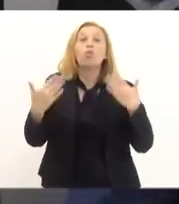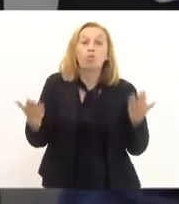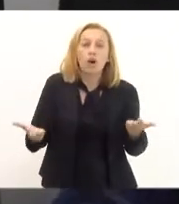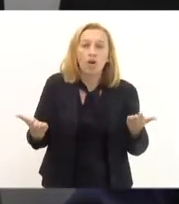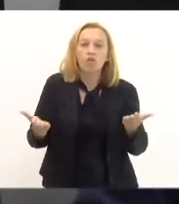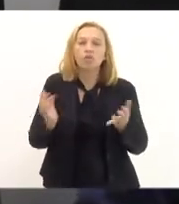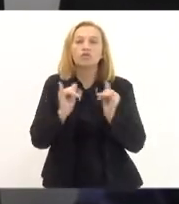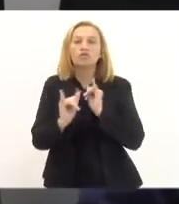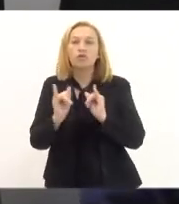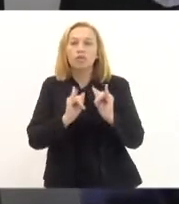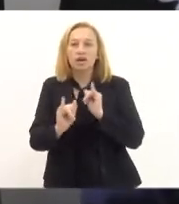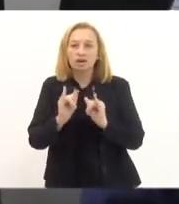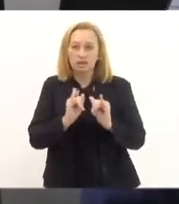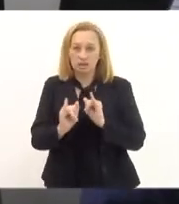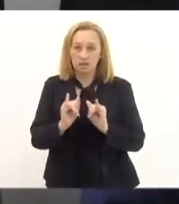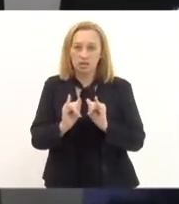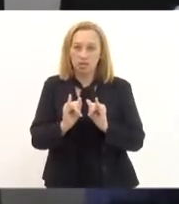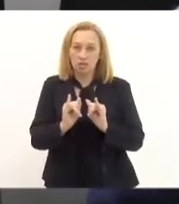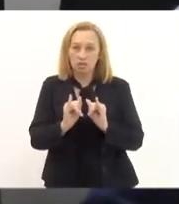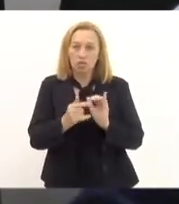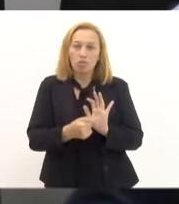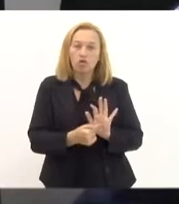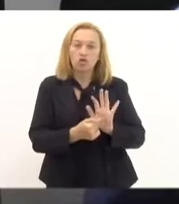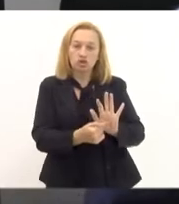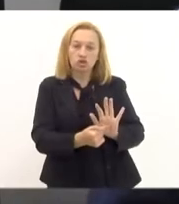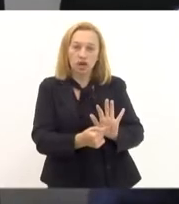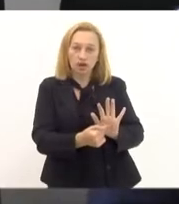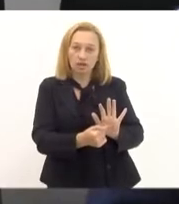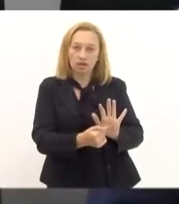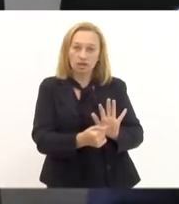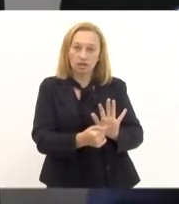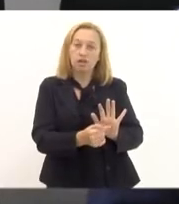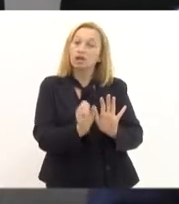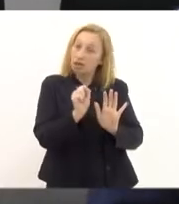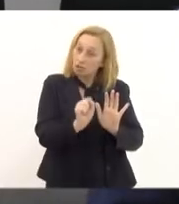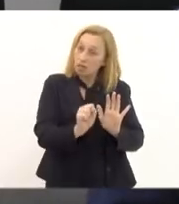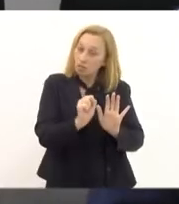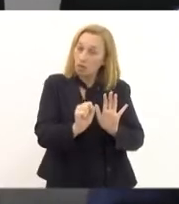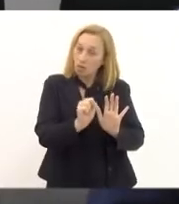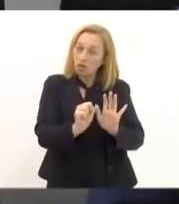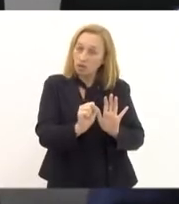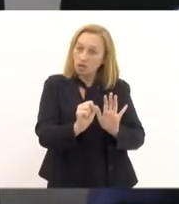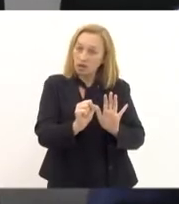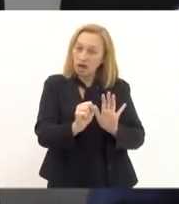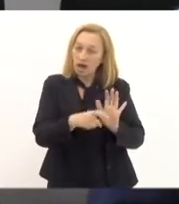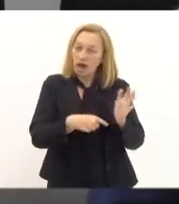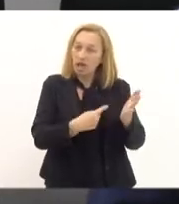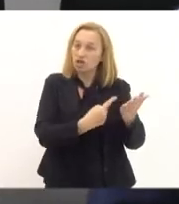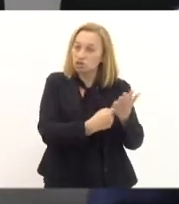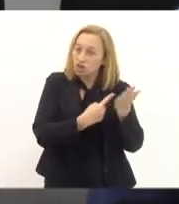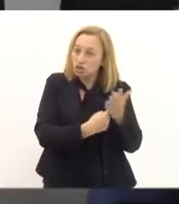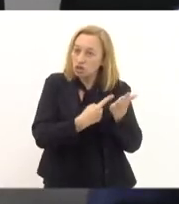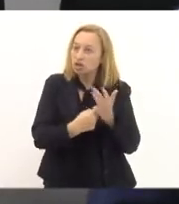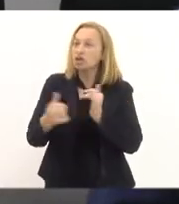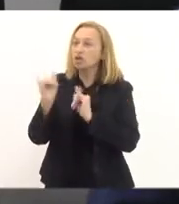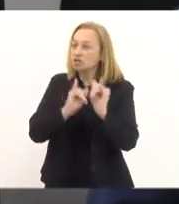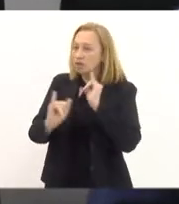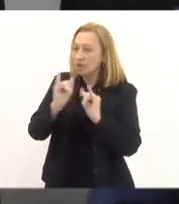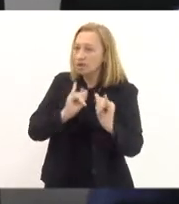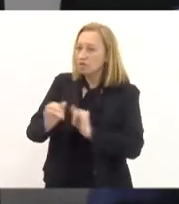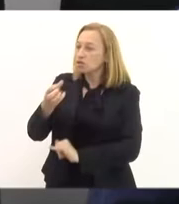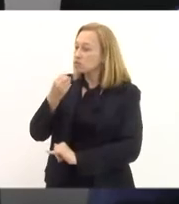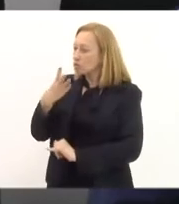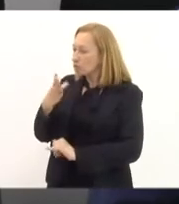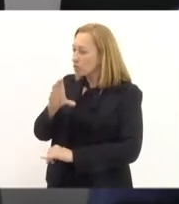os dados que são disponíveis naquela ferramenta que podem estar conjugando informações relevantes